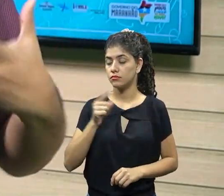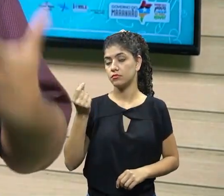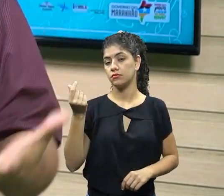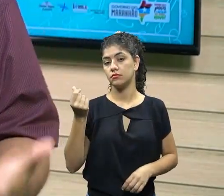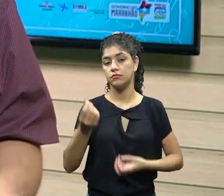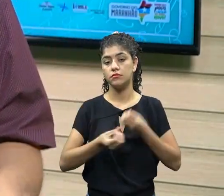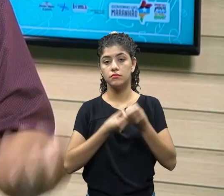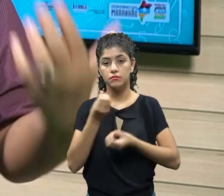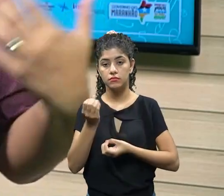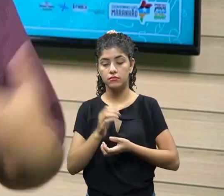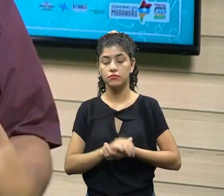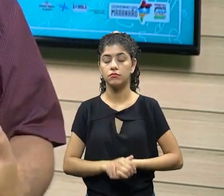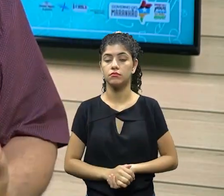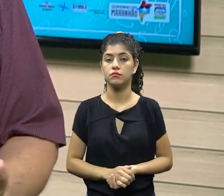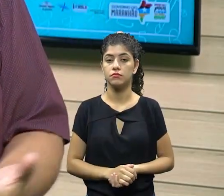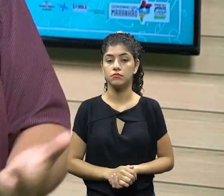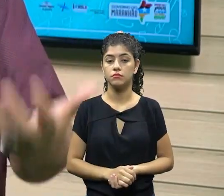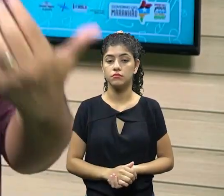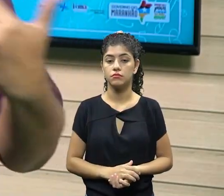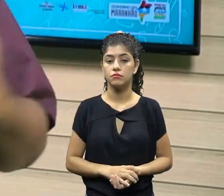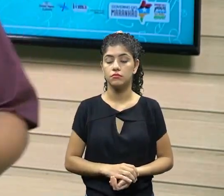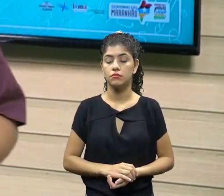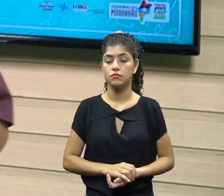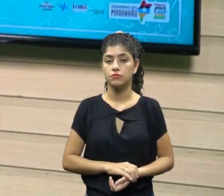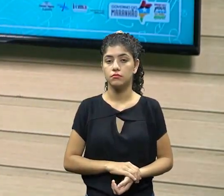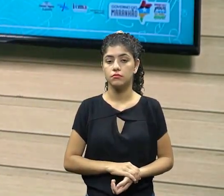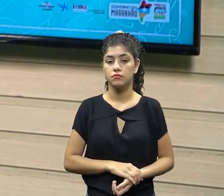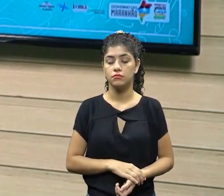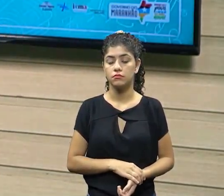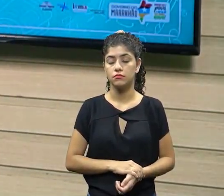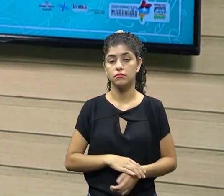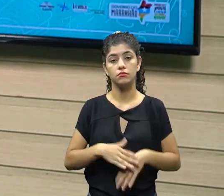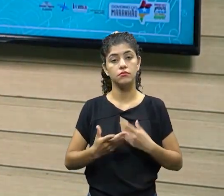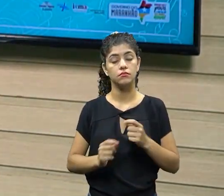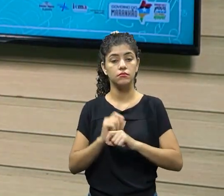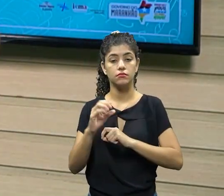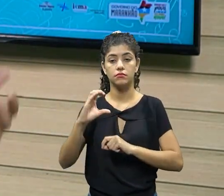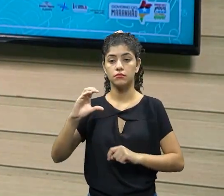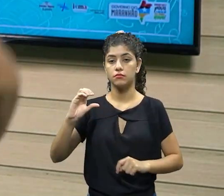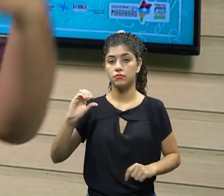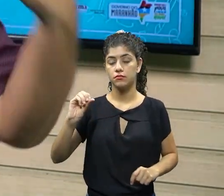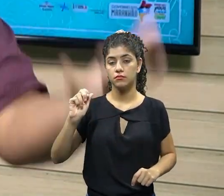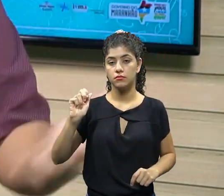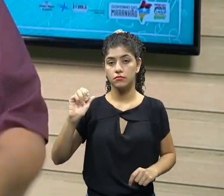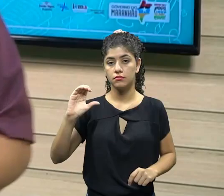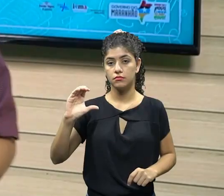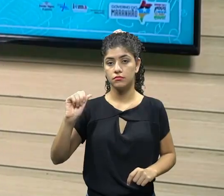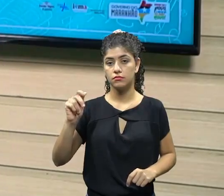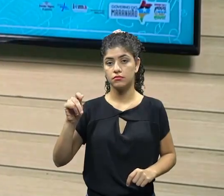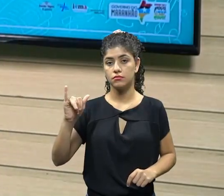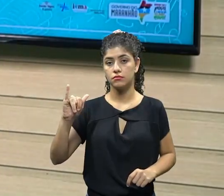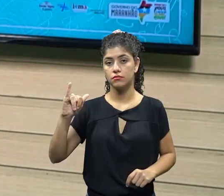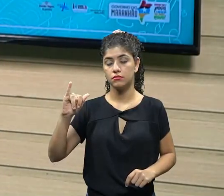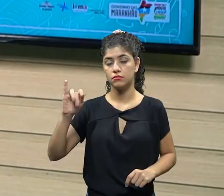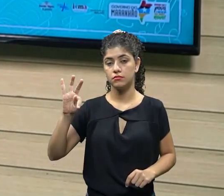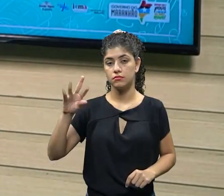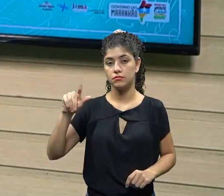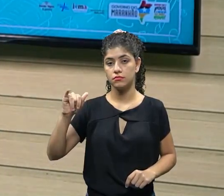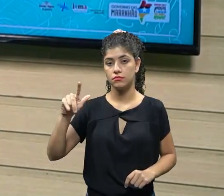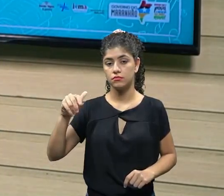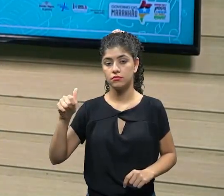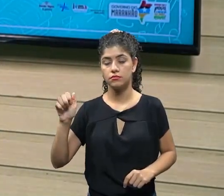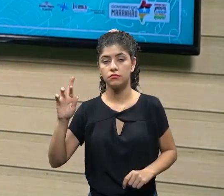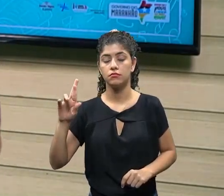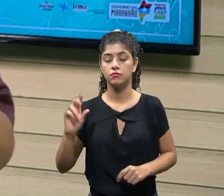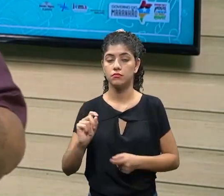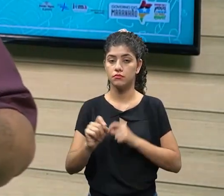me capitalizar? De que maneira vai chegar? Então, além de eu capitalizar, eu vou ter que analisar como é que eu vou fazer, como eu vou aplicar para que esse dinheiro ele